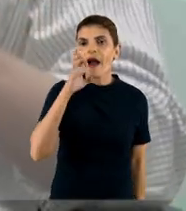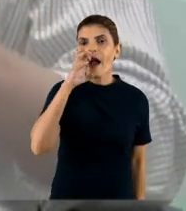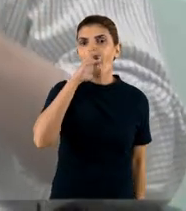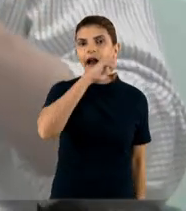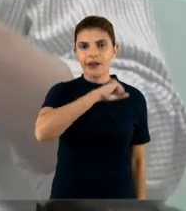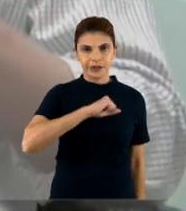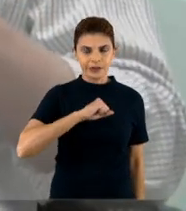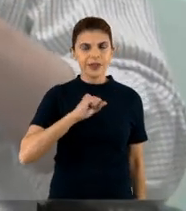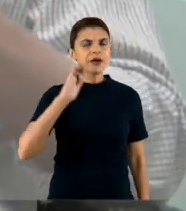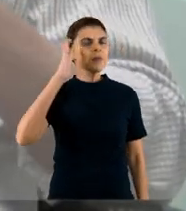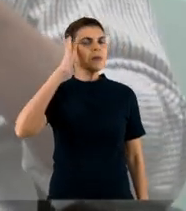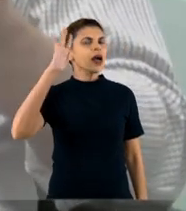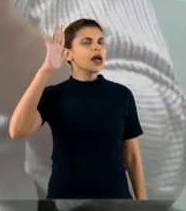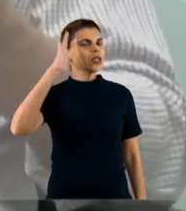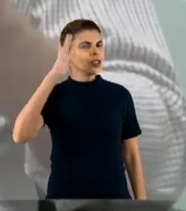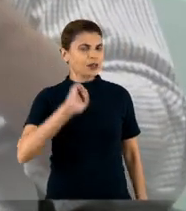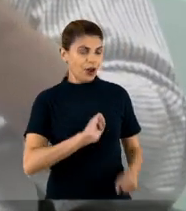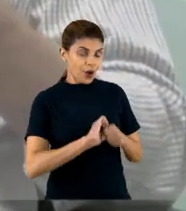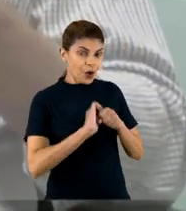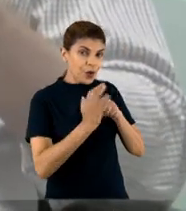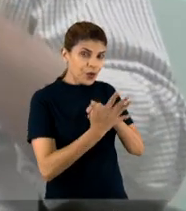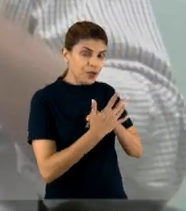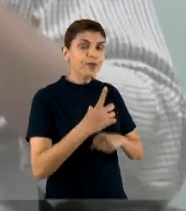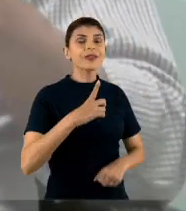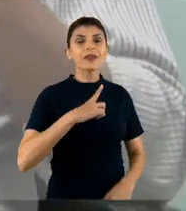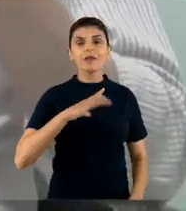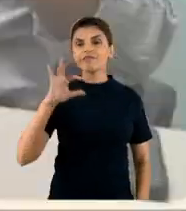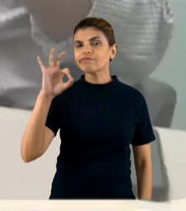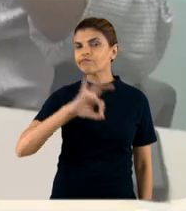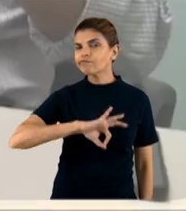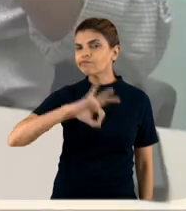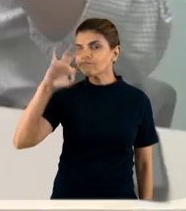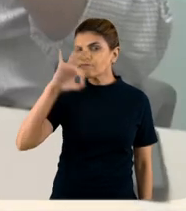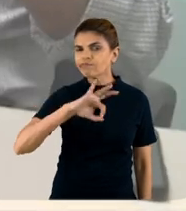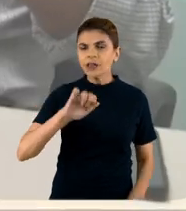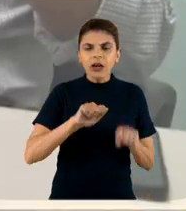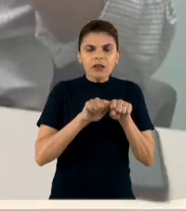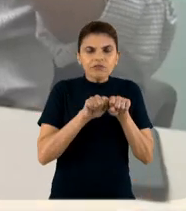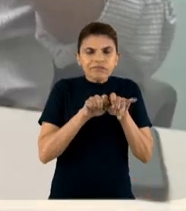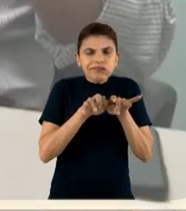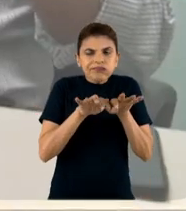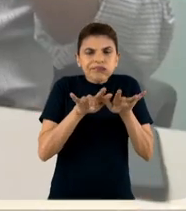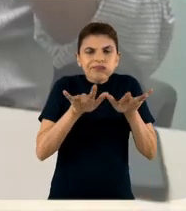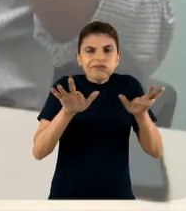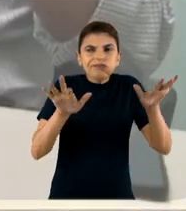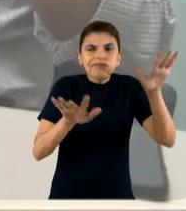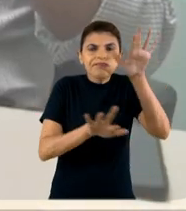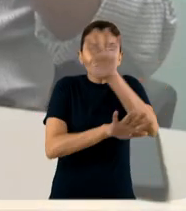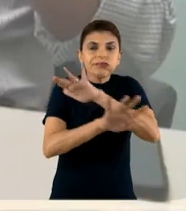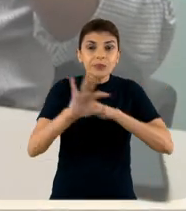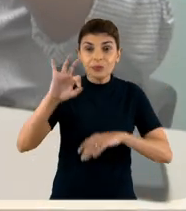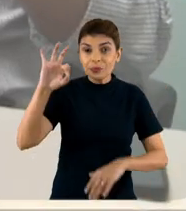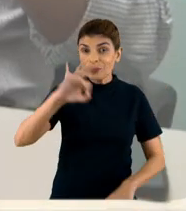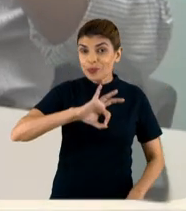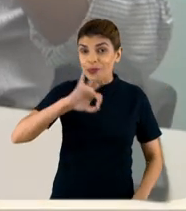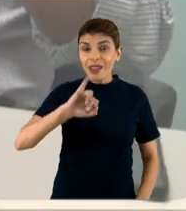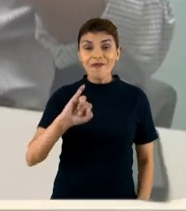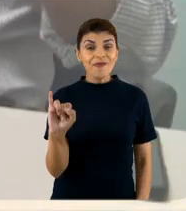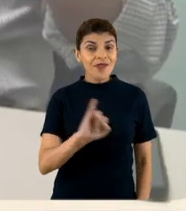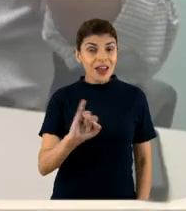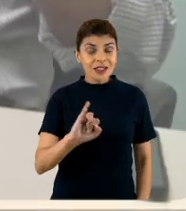que aconteceu? Uma disseminação muito rápida. A gente imagina que o coronavírus tenha uma taxa